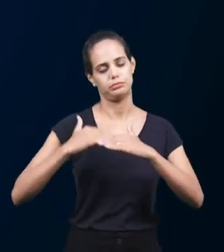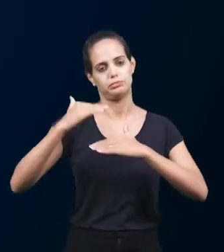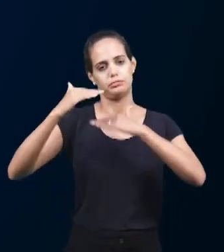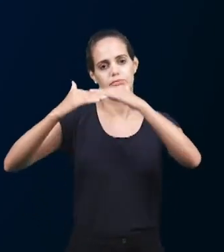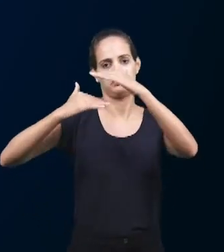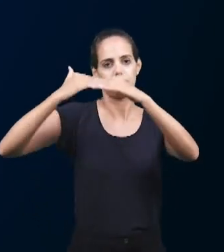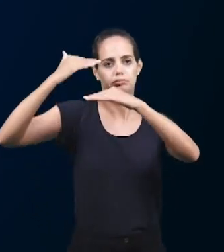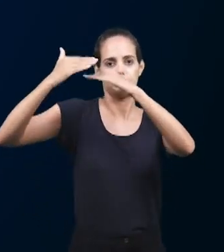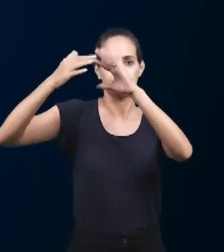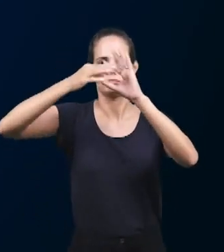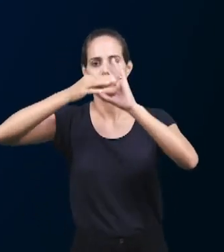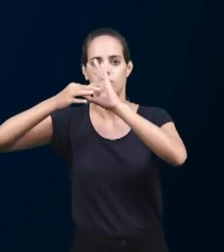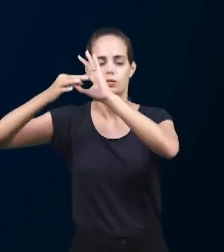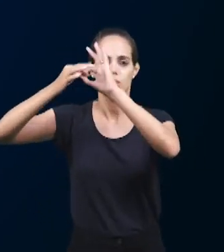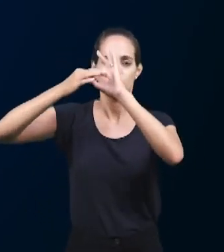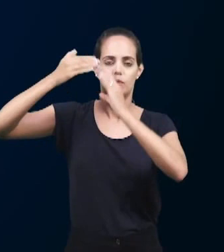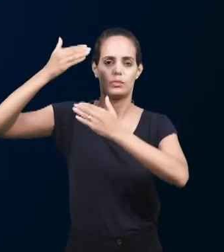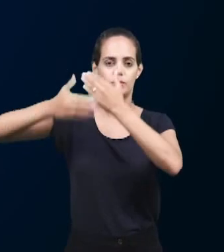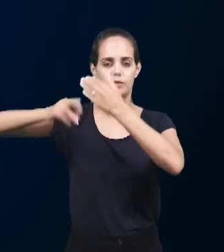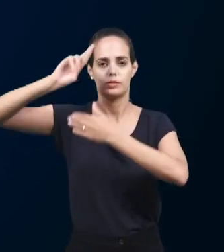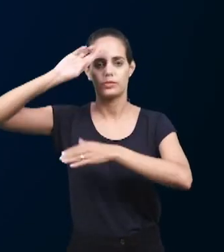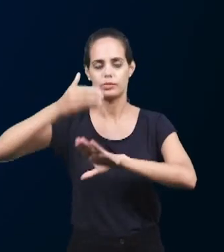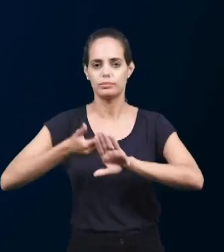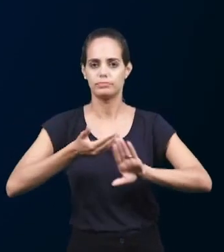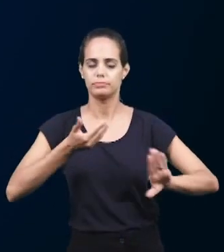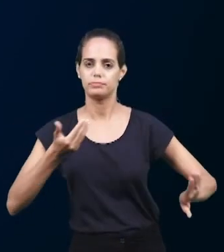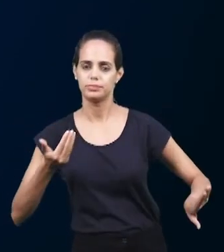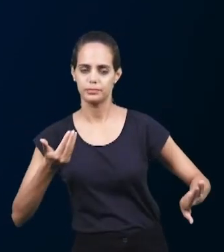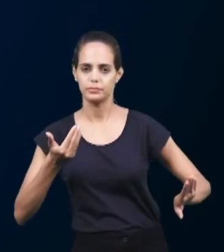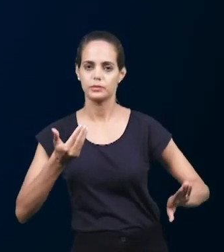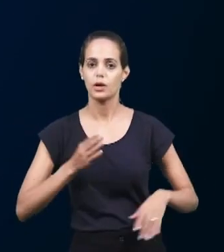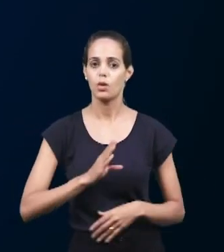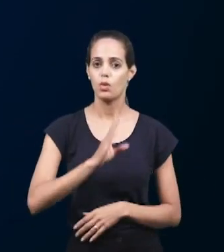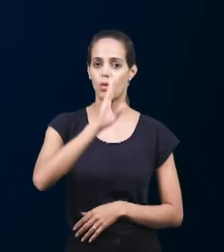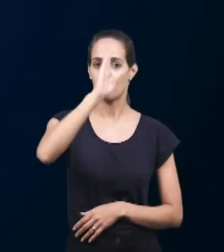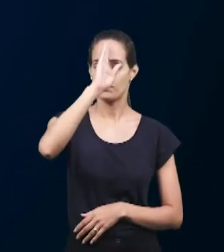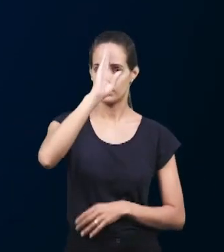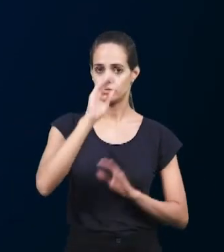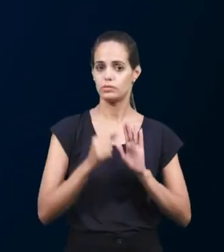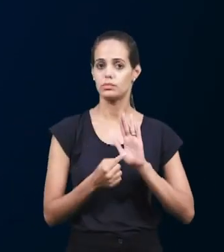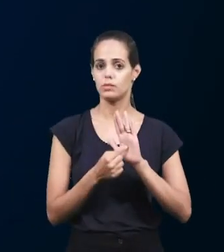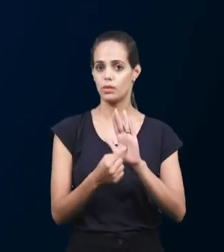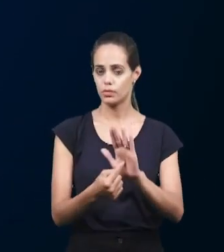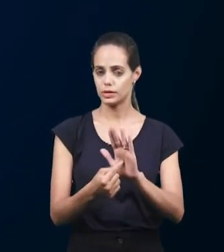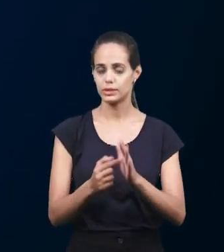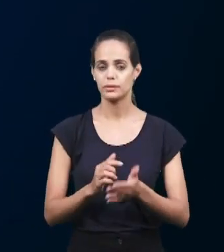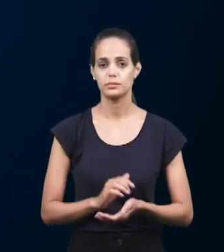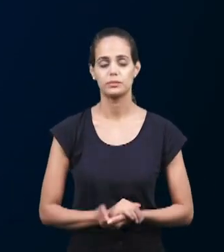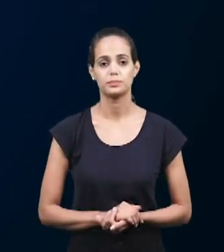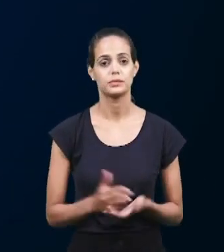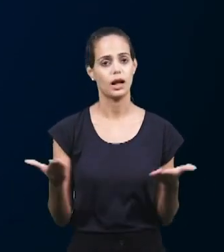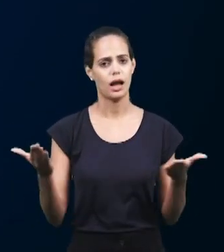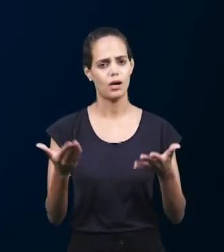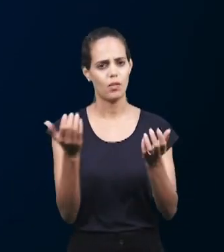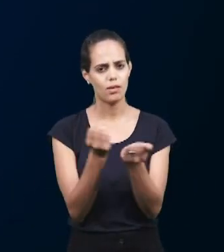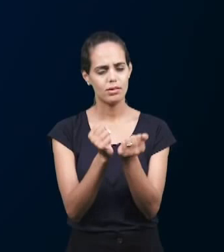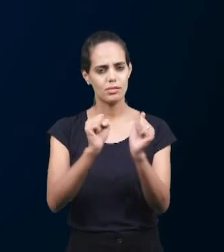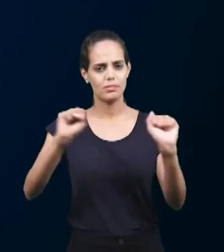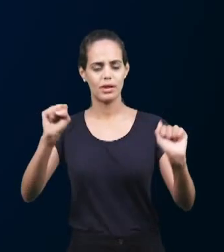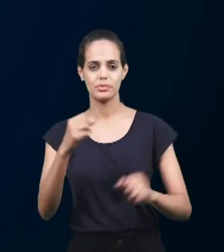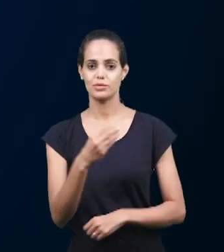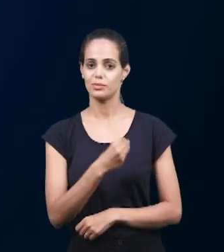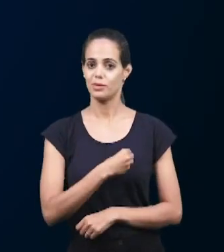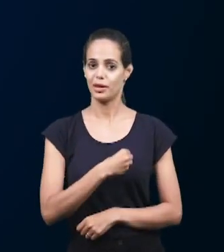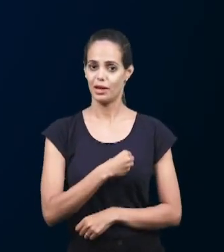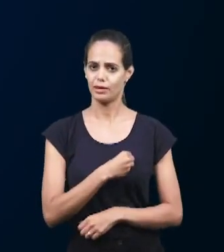de tornar-se santo. Podemos ler em Romanos capítulo 6, verso 22. Mas agora, libertados do pecado